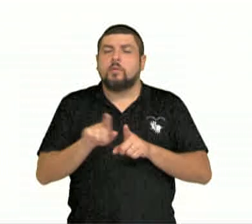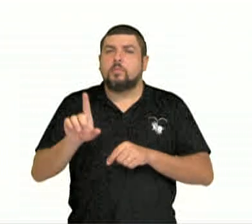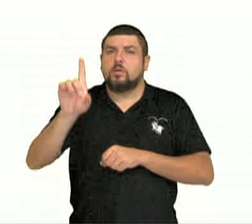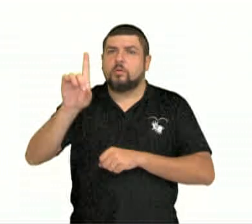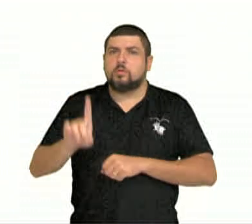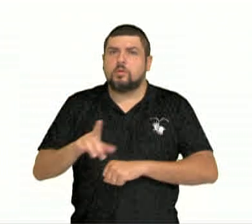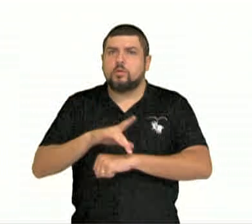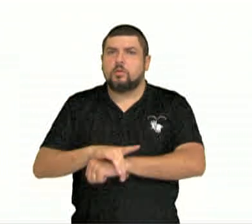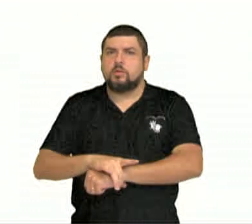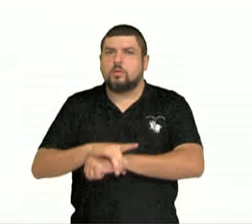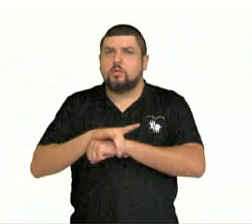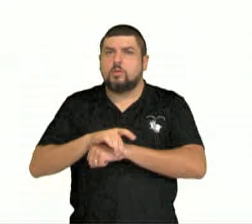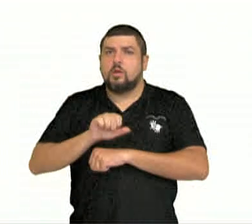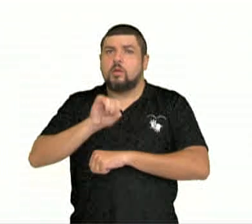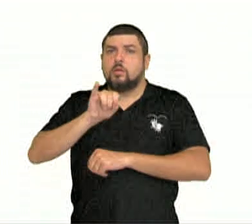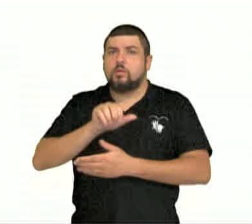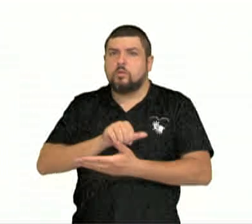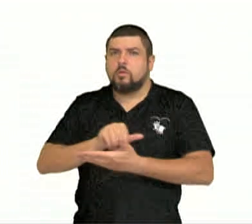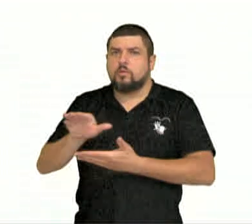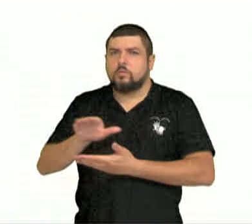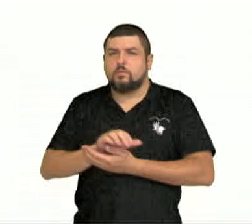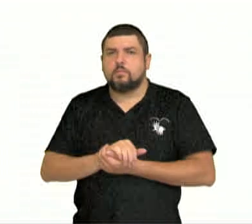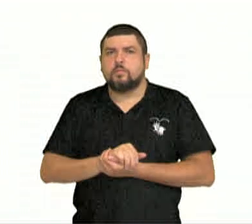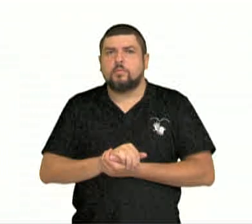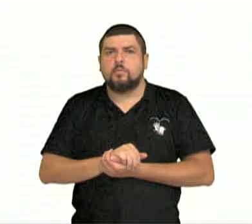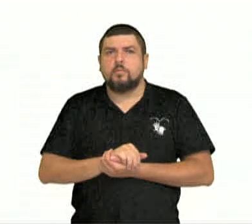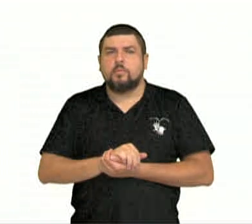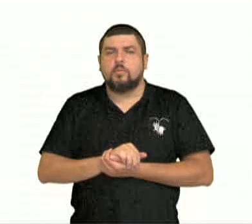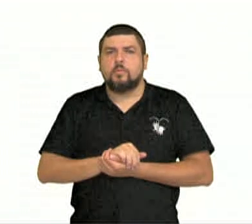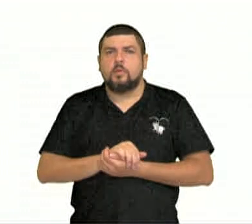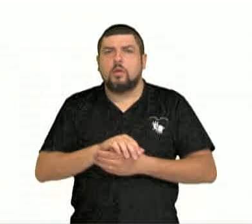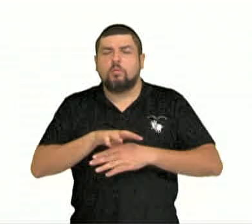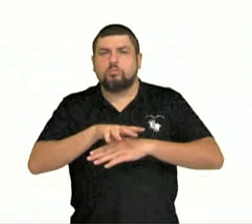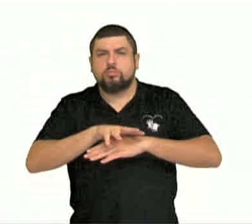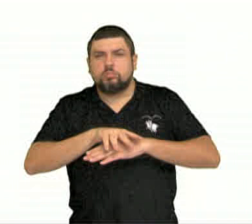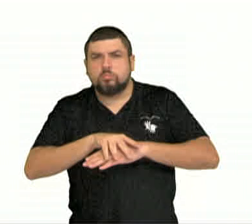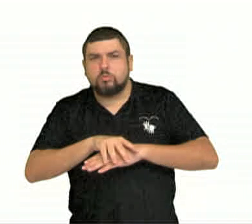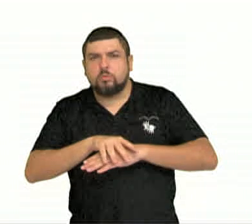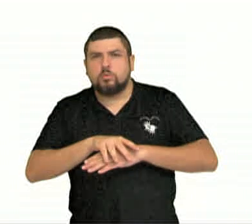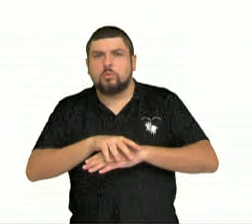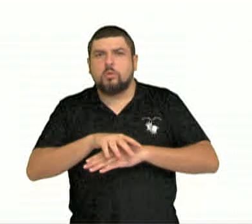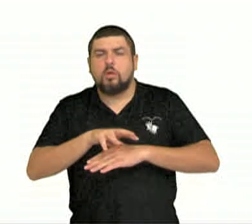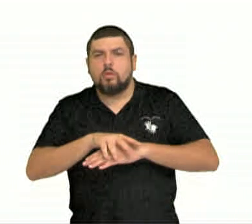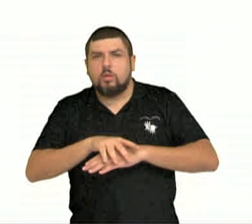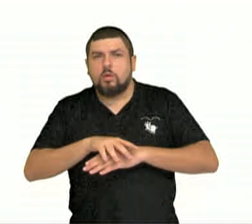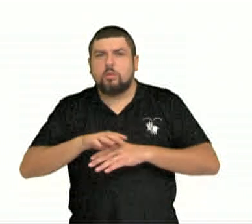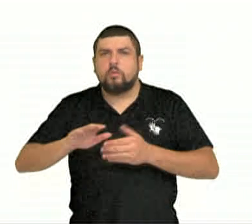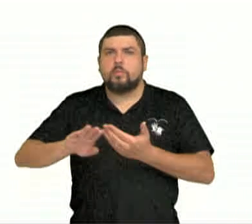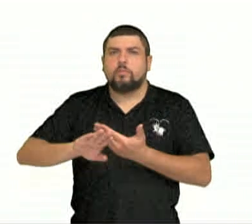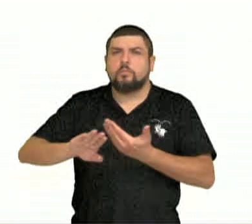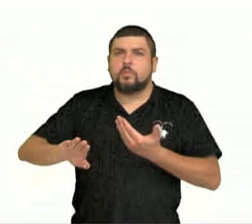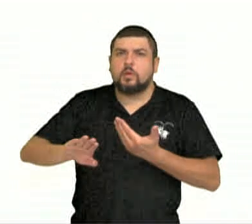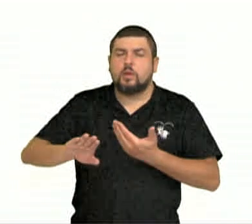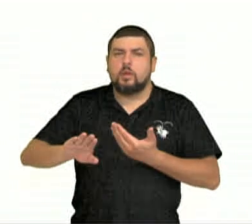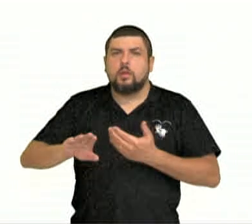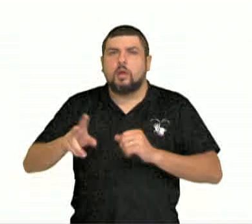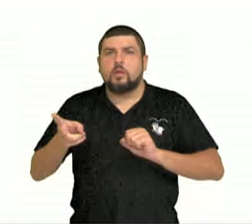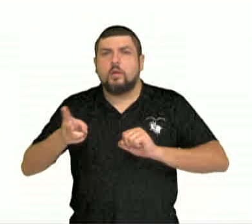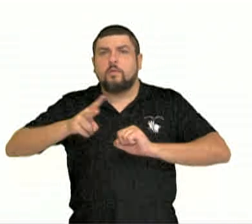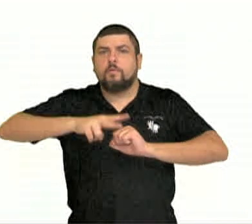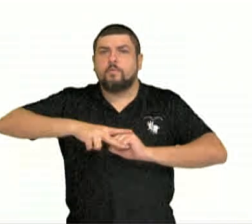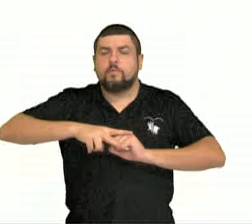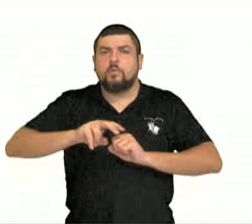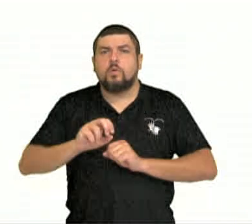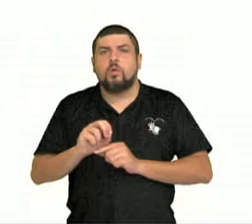de desemprego, doença, invalidez, viuvez, velhice ou outros casos de perda